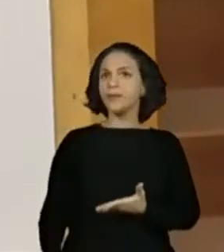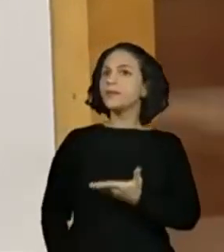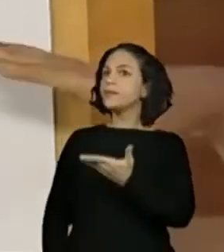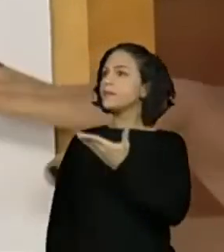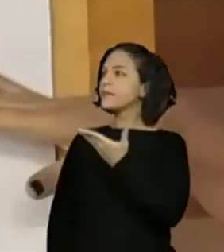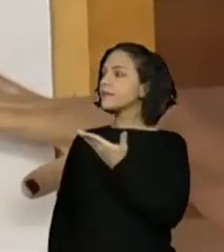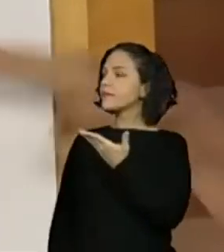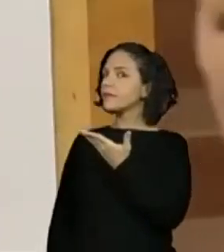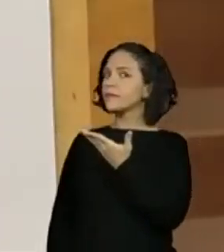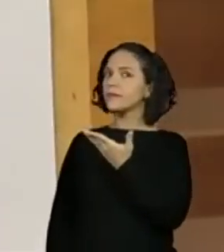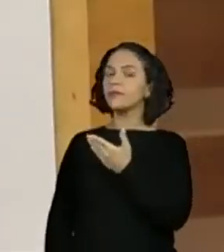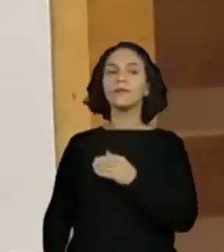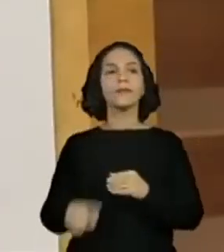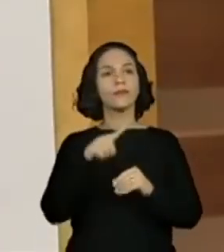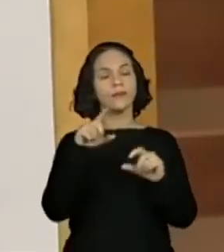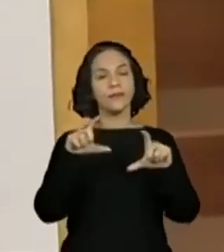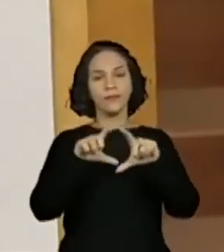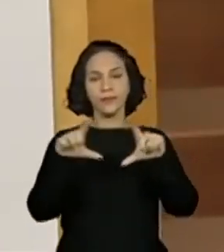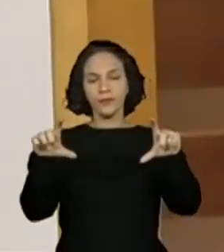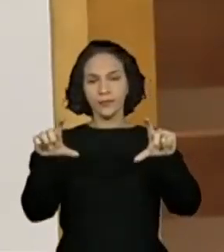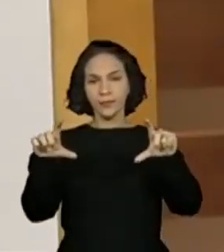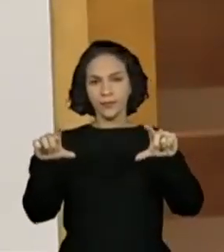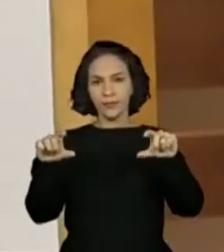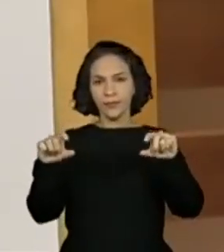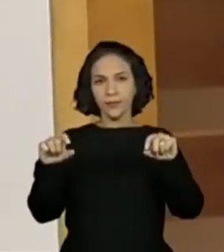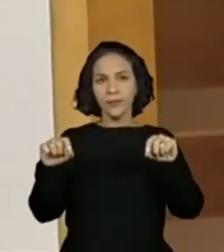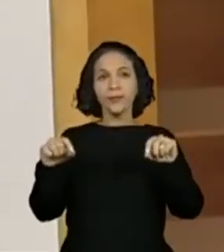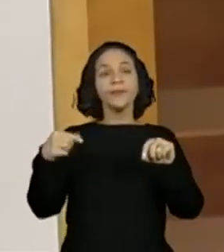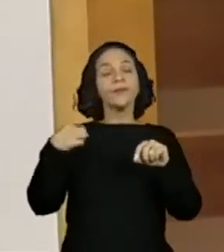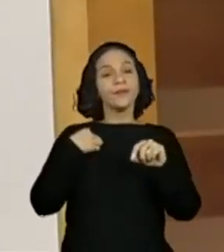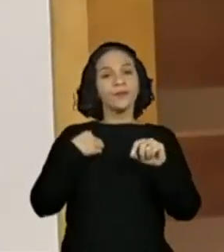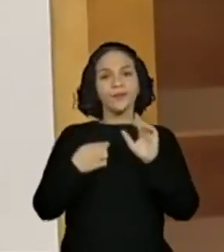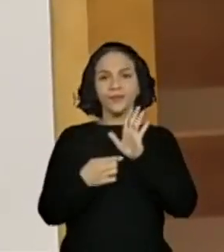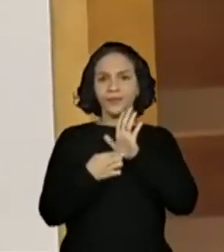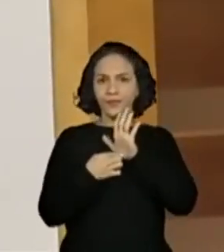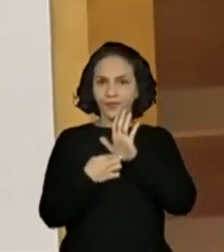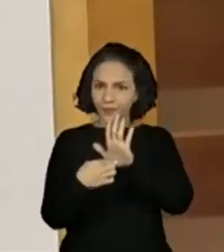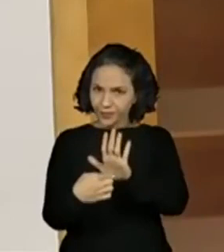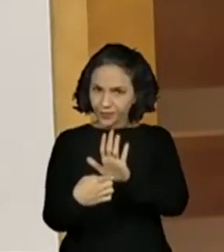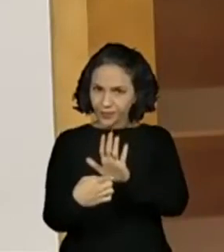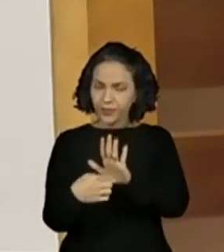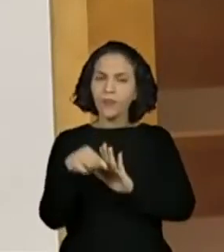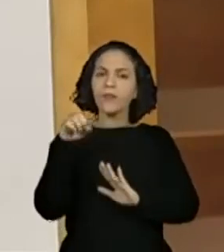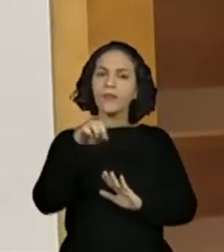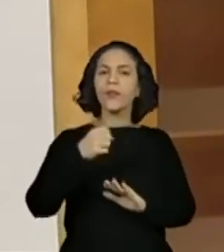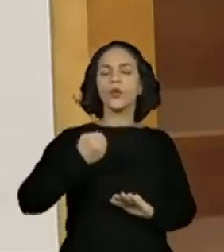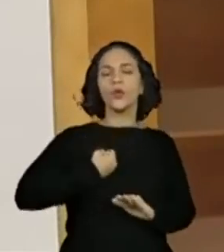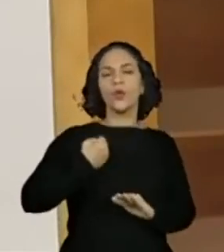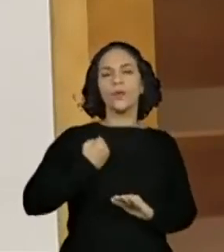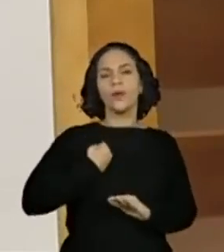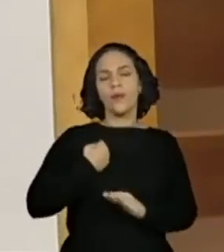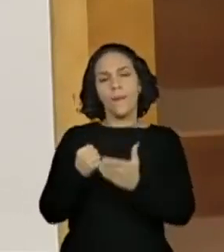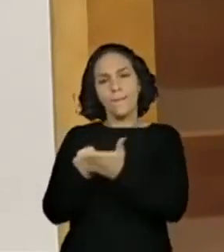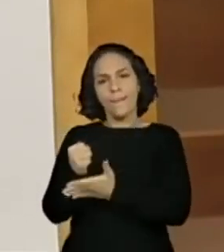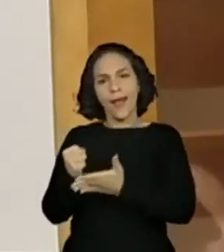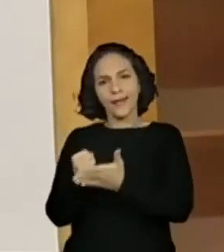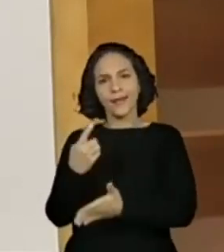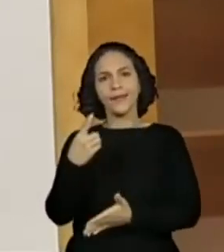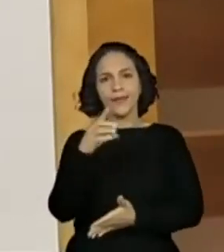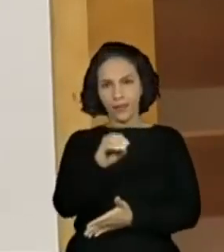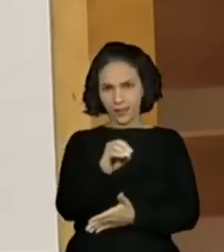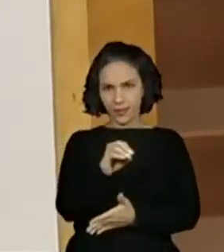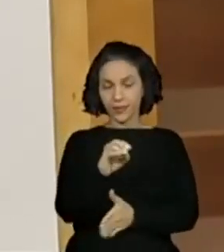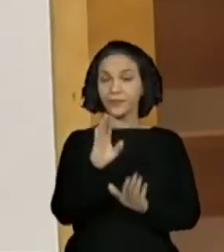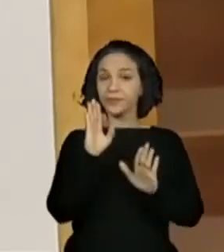esse daqui é um quadro onde eu registrei as regularidades do sistema de numeração decimal. Vocês já viram